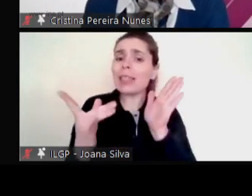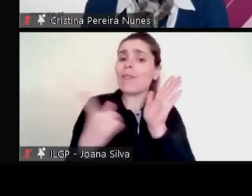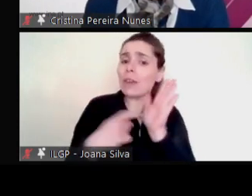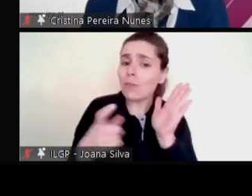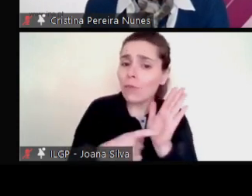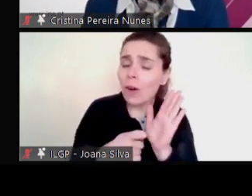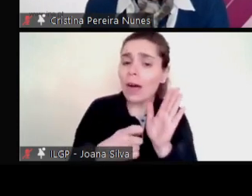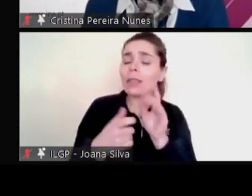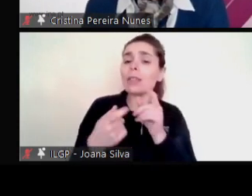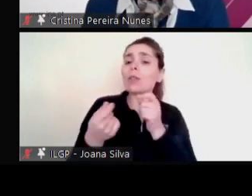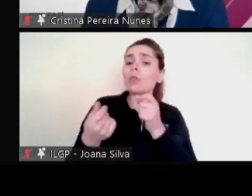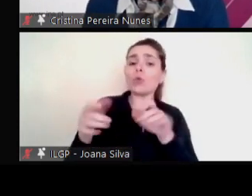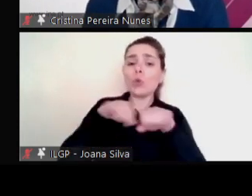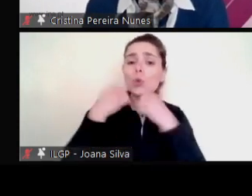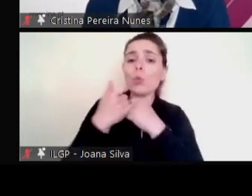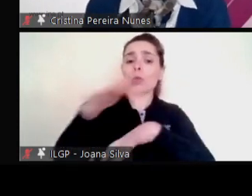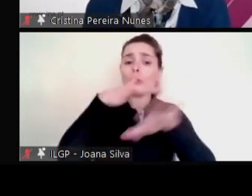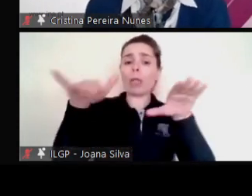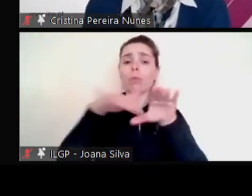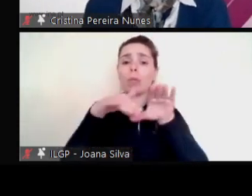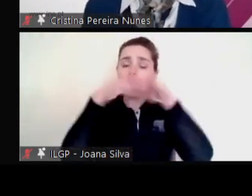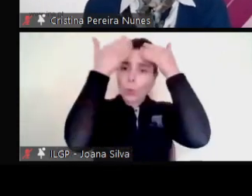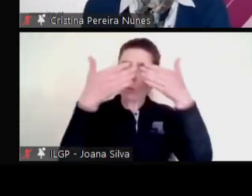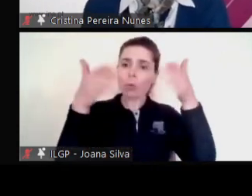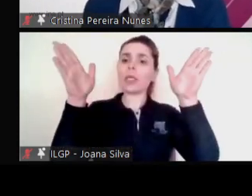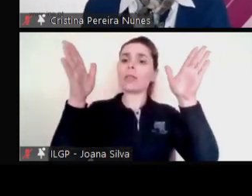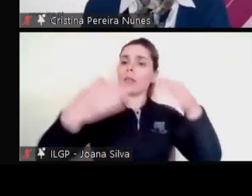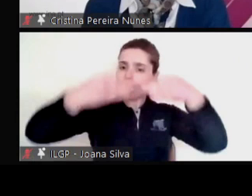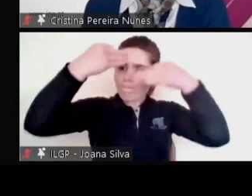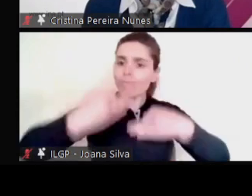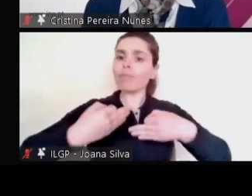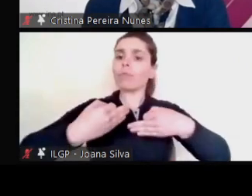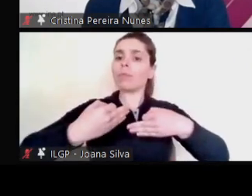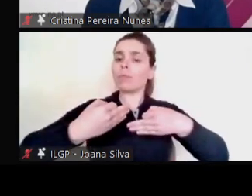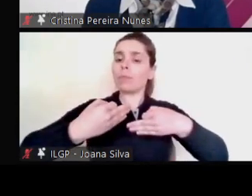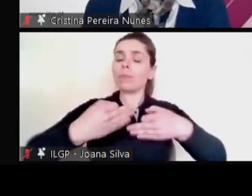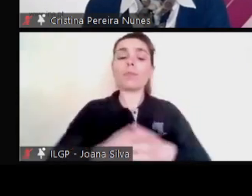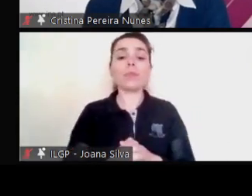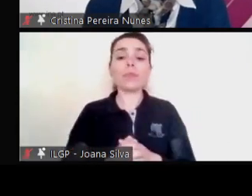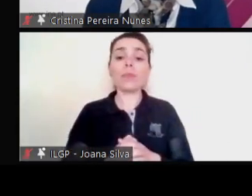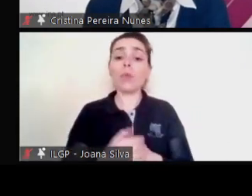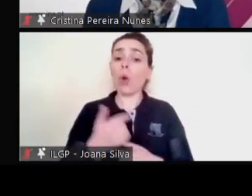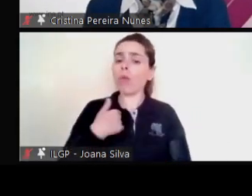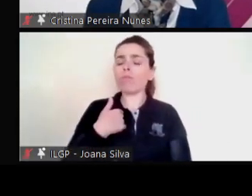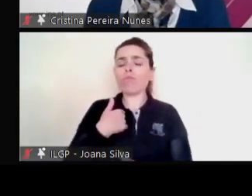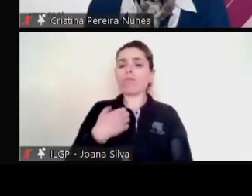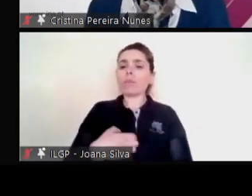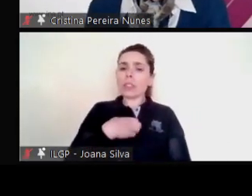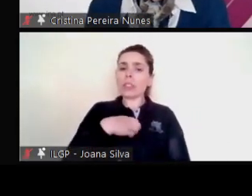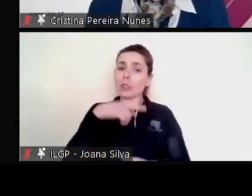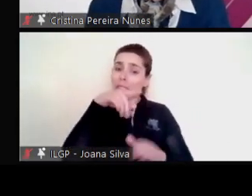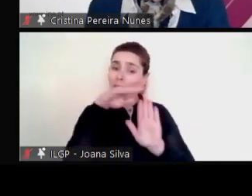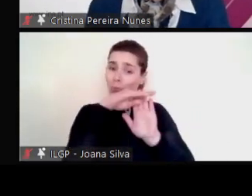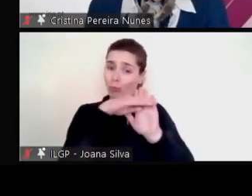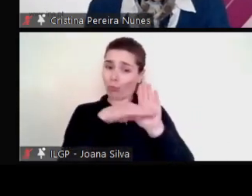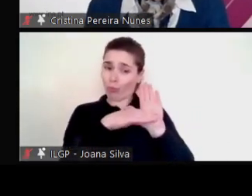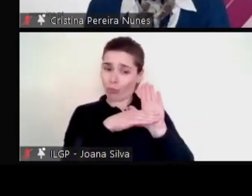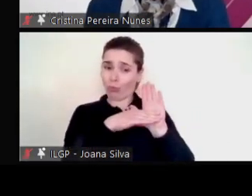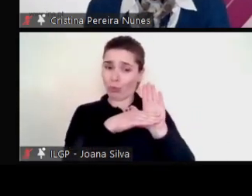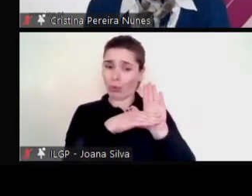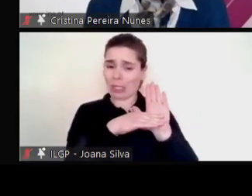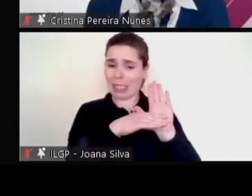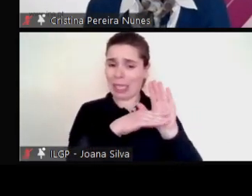sociedade participativa e numa democracia madura, não é? Eu vejo os dashboards, hoje em dia, em muitas